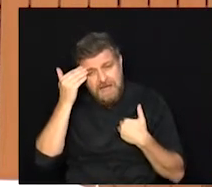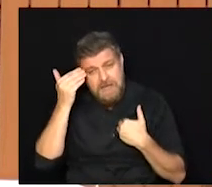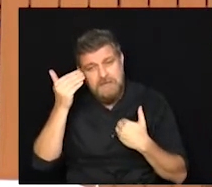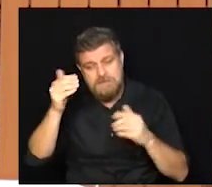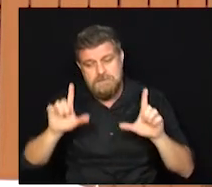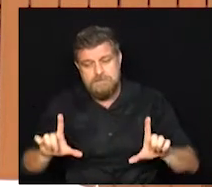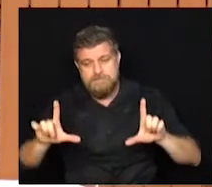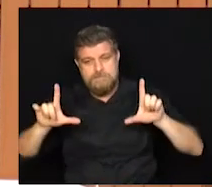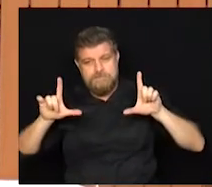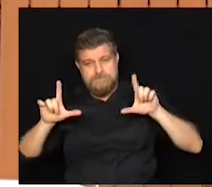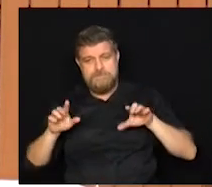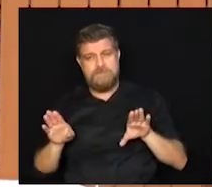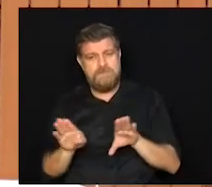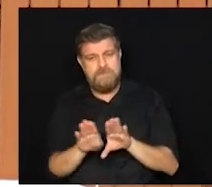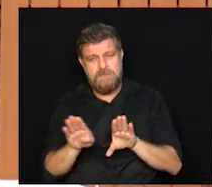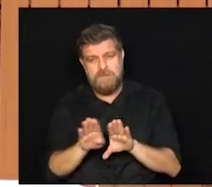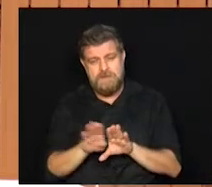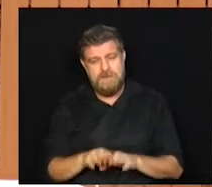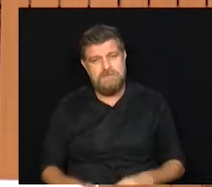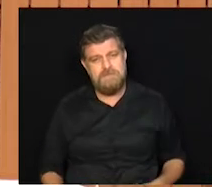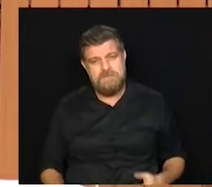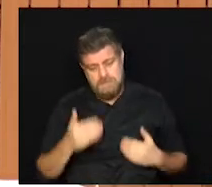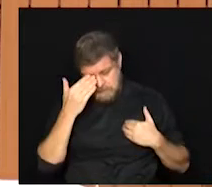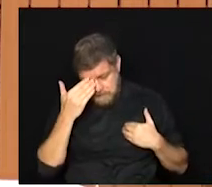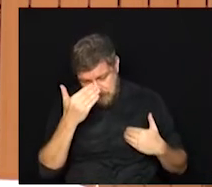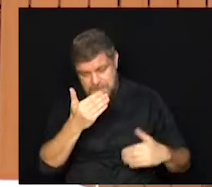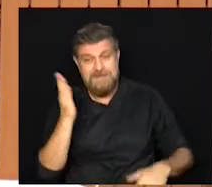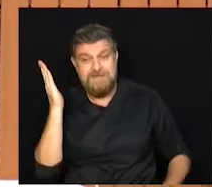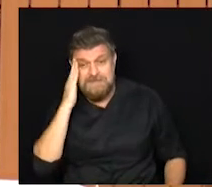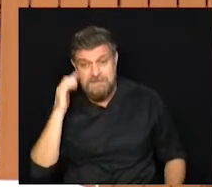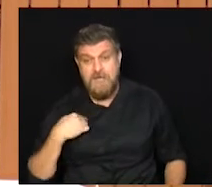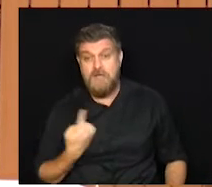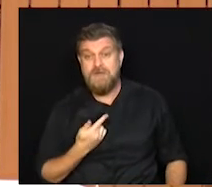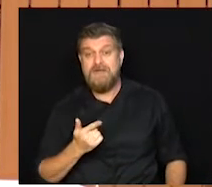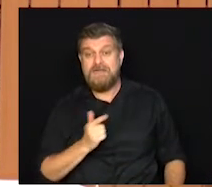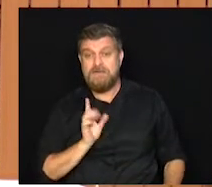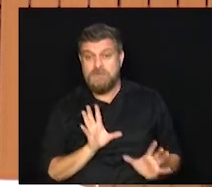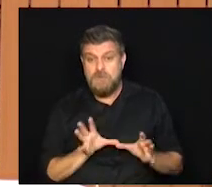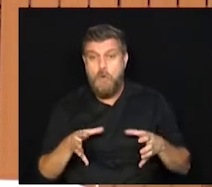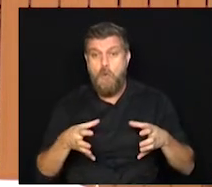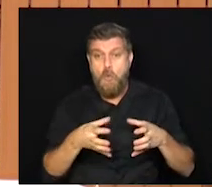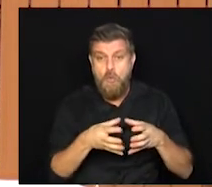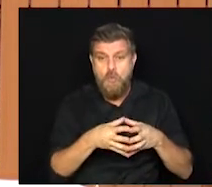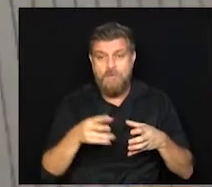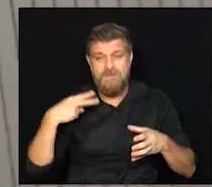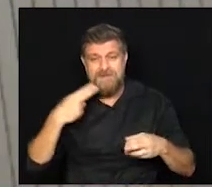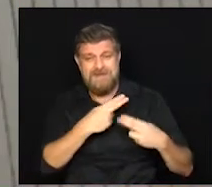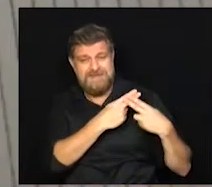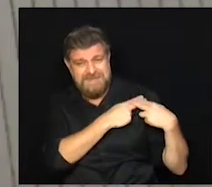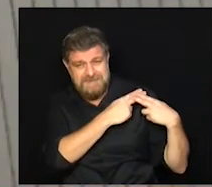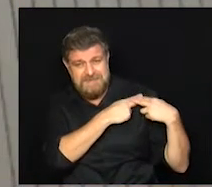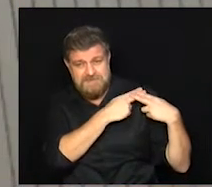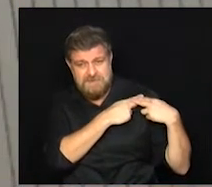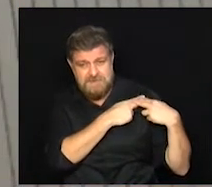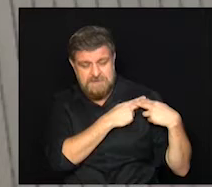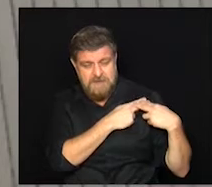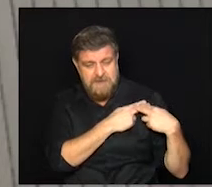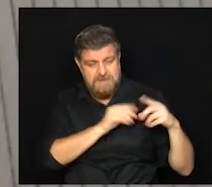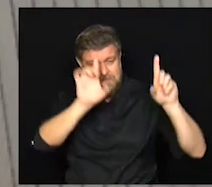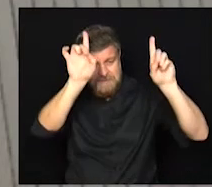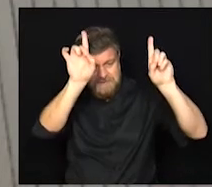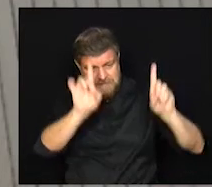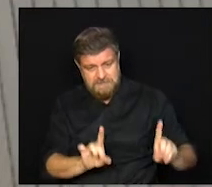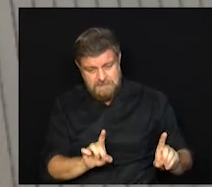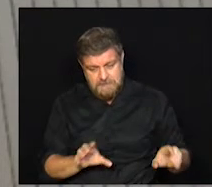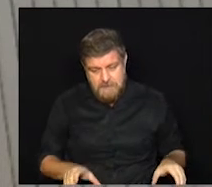e agradeço muito, né, por saber que agora nós temos uma comissão da pessoa com